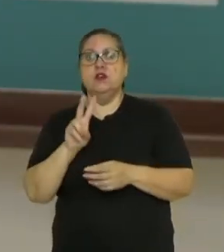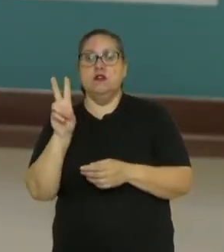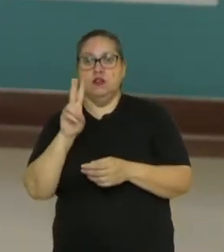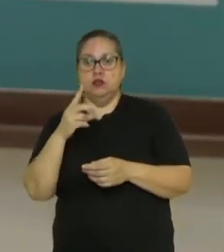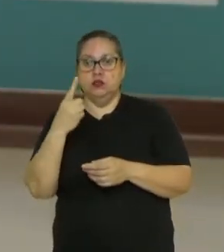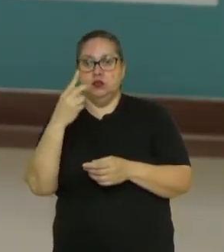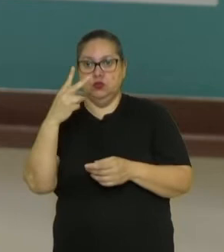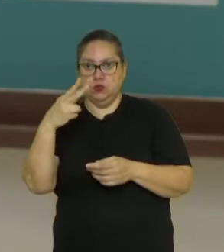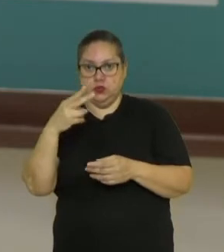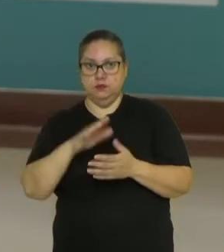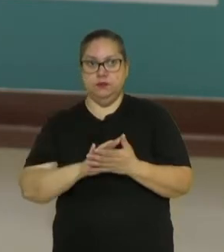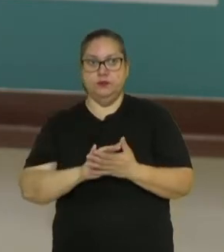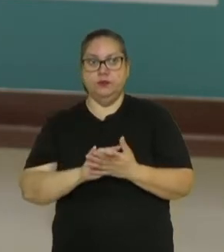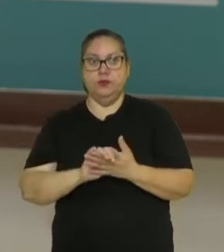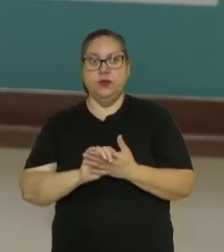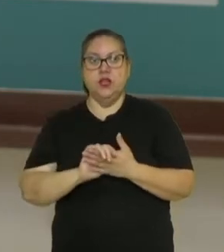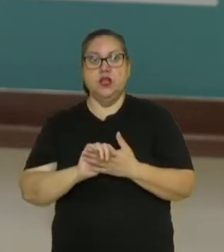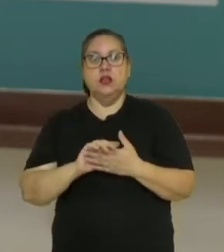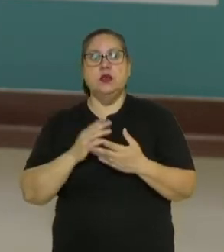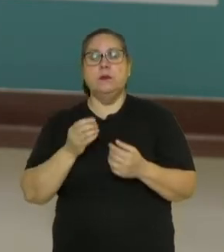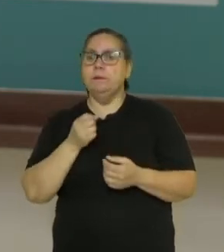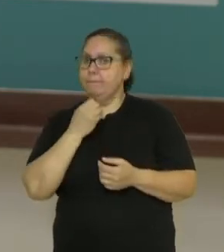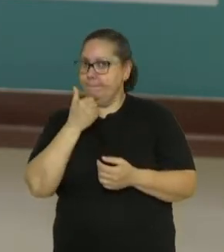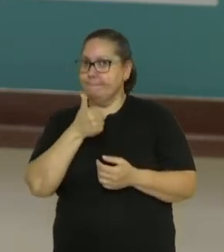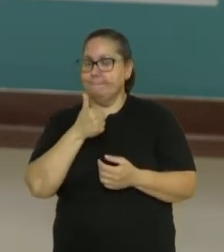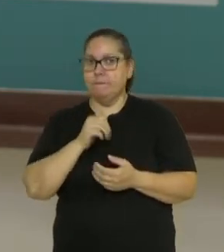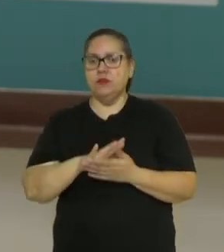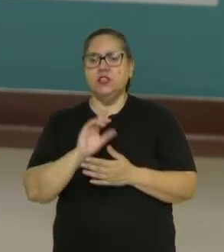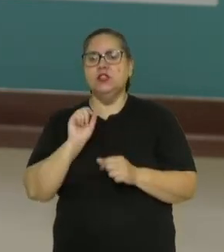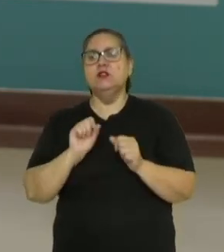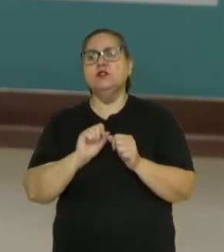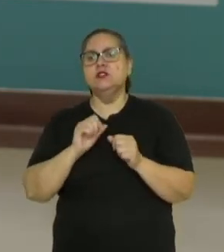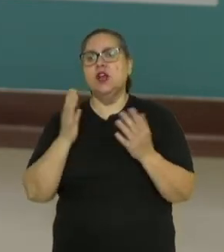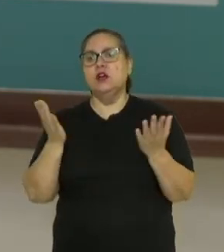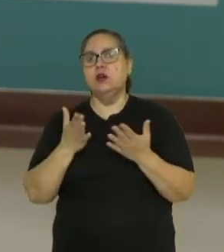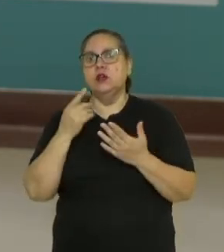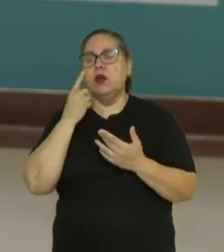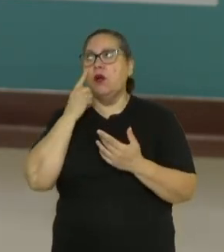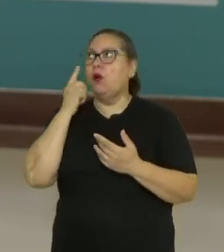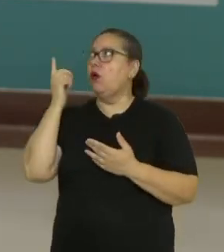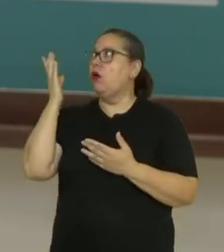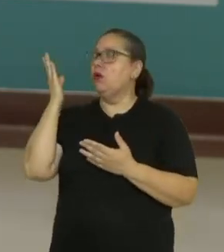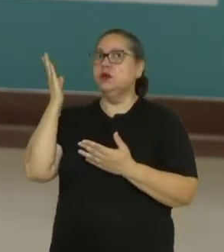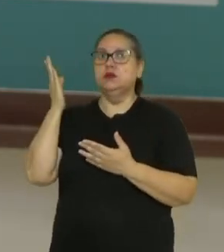vale 12. Muito bem. O que eu faço agora? Dá uma olhada.